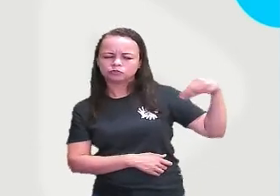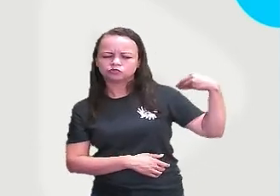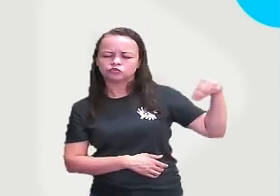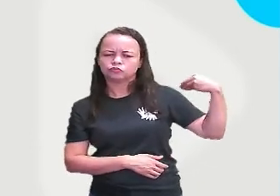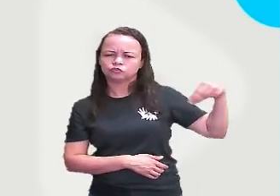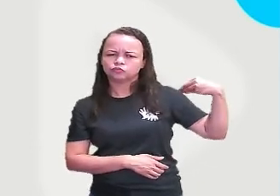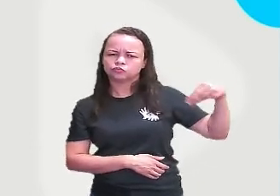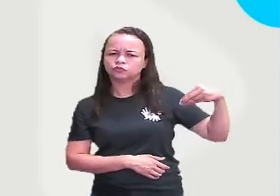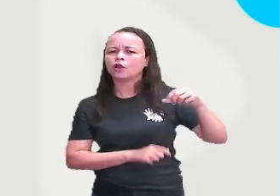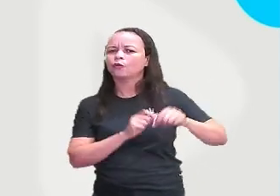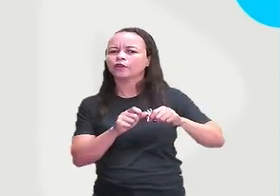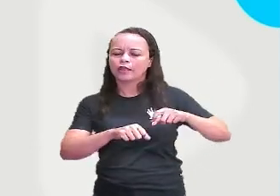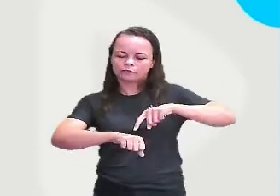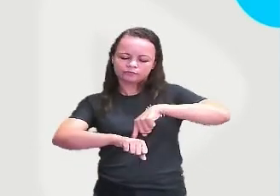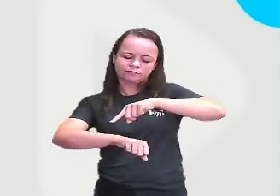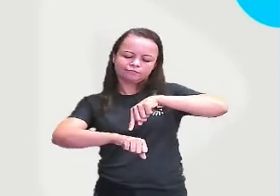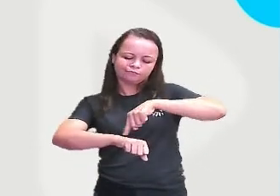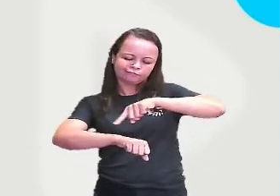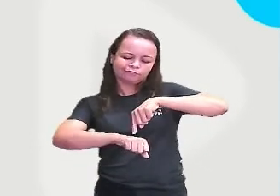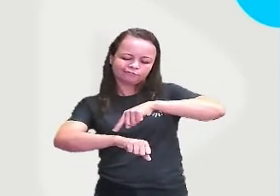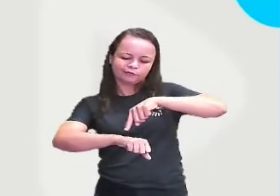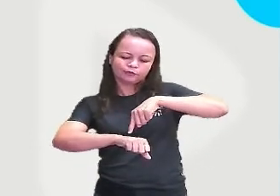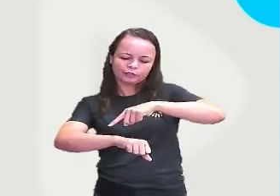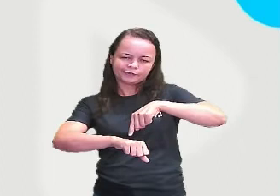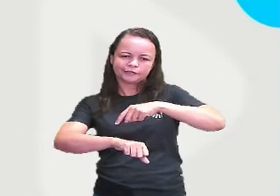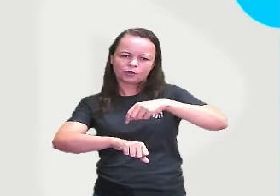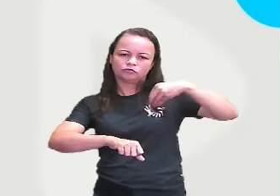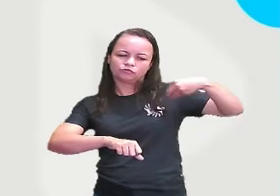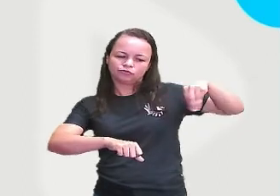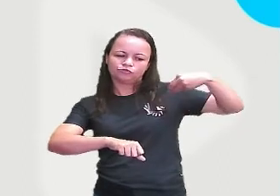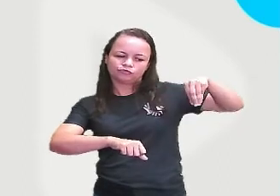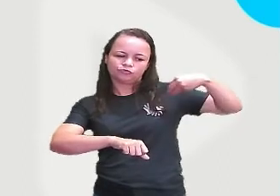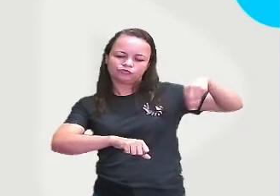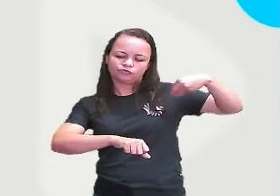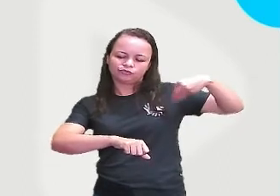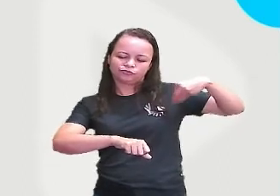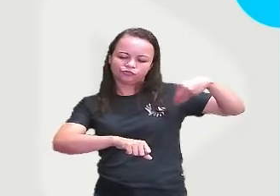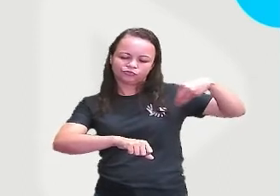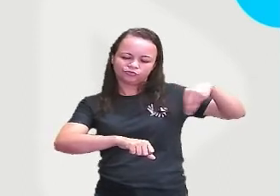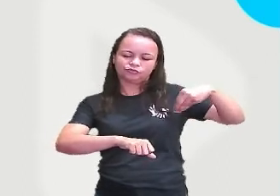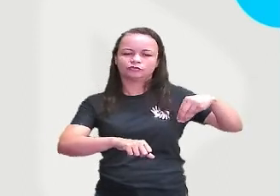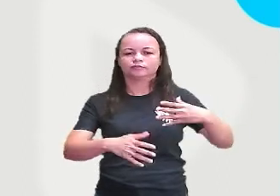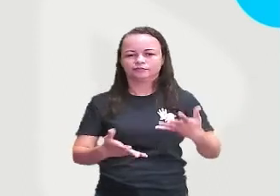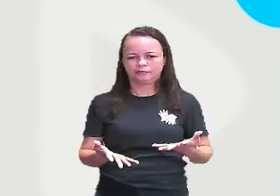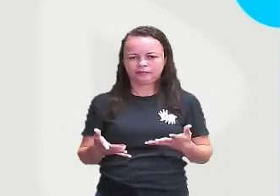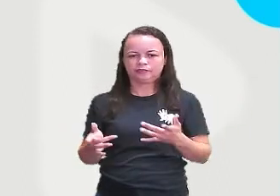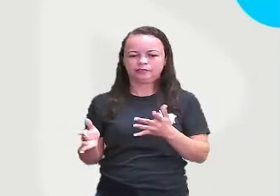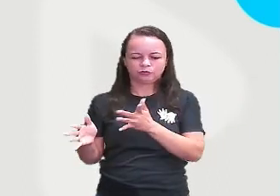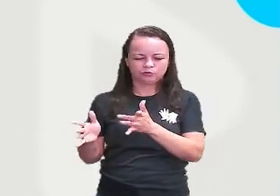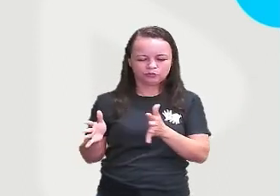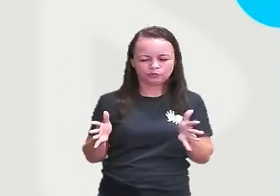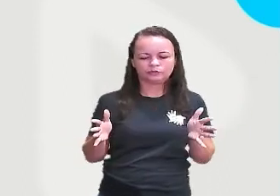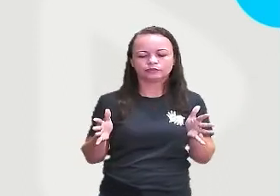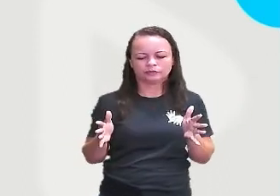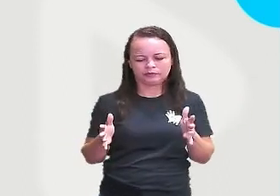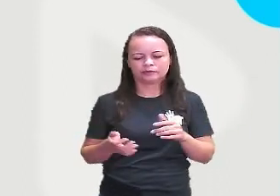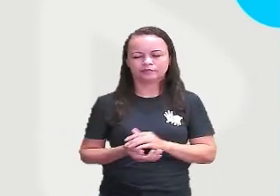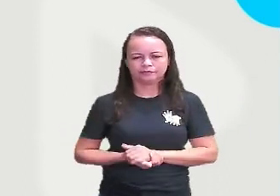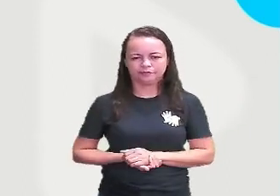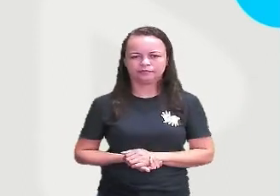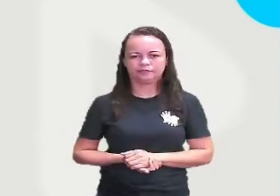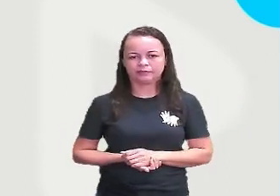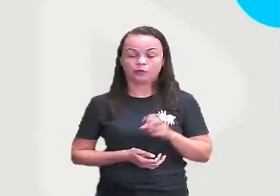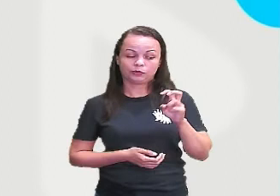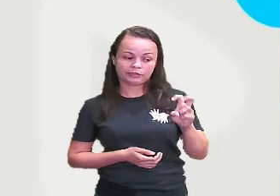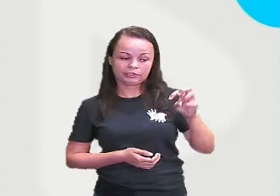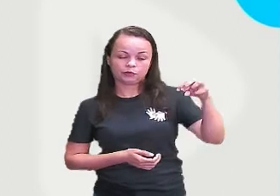é a duração que o relógio, né, que o despertador passou despertando, tocando, né, 5 minutos.